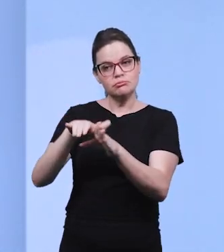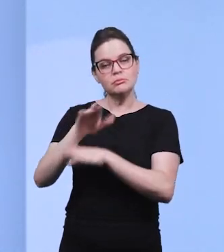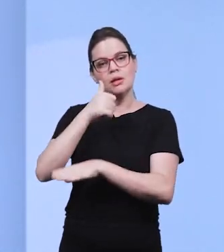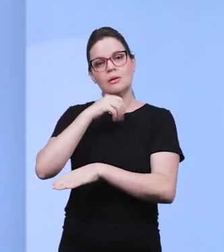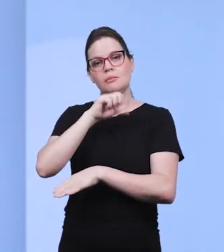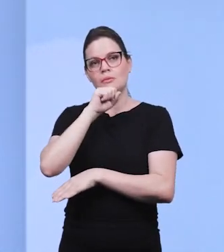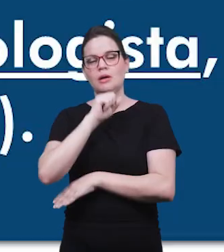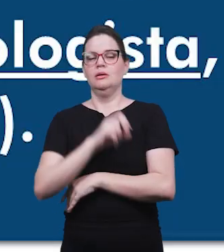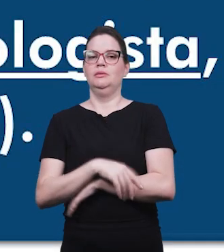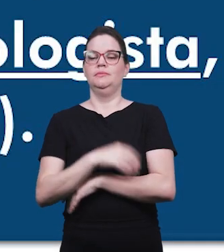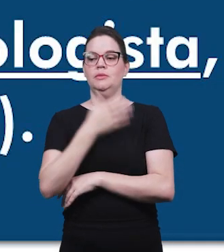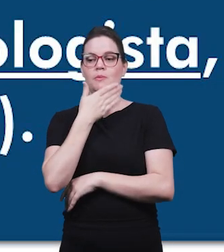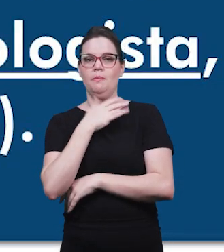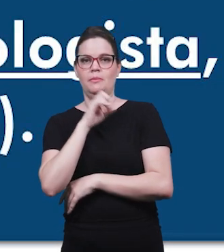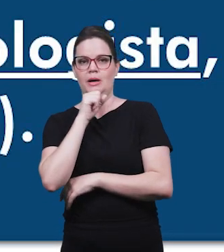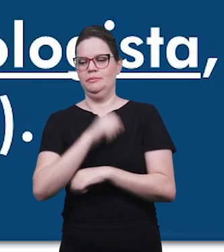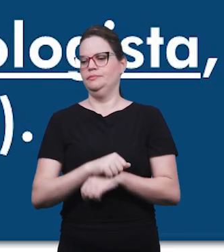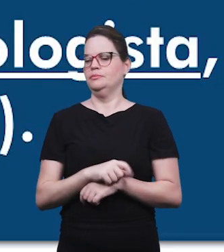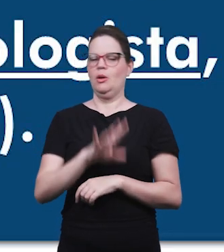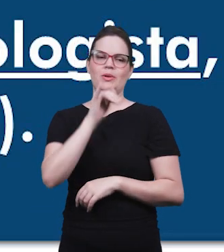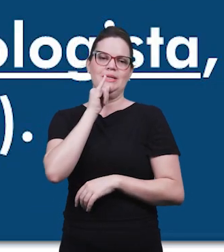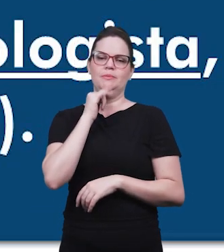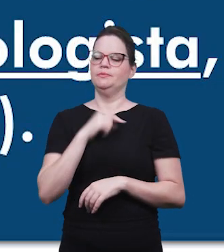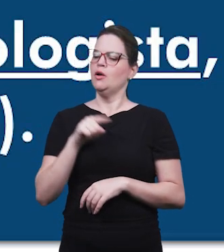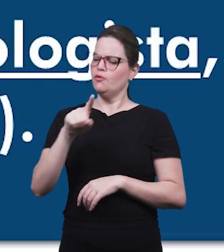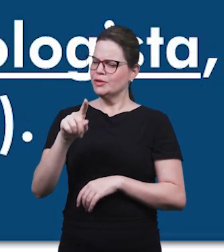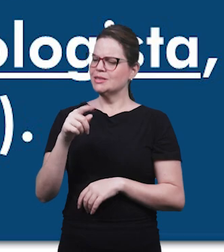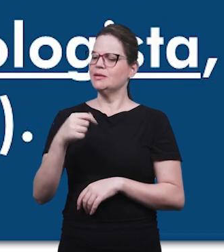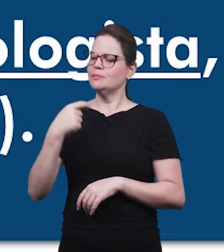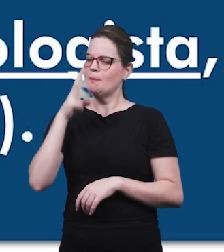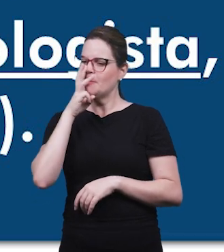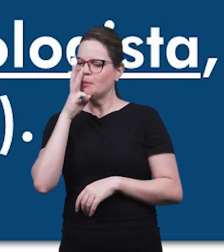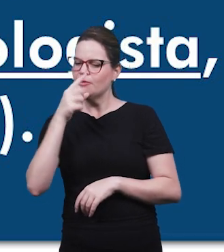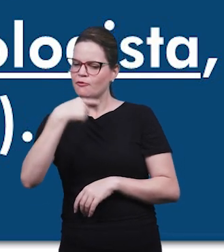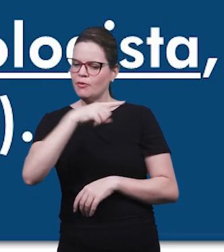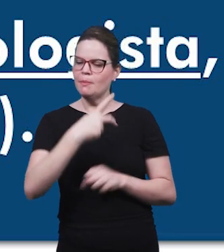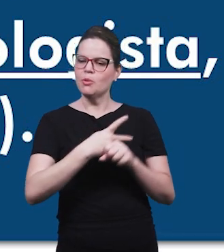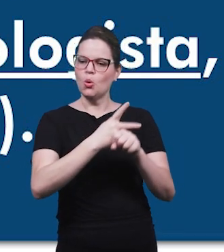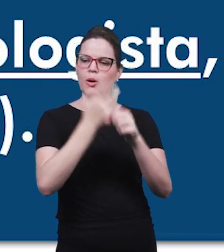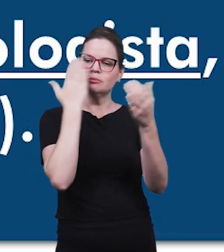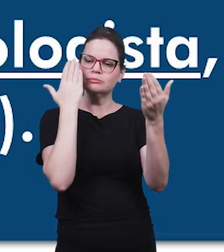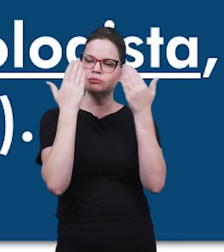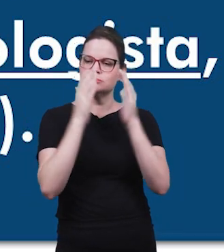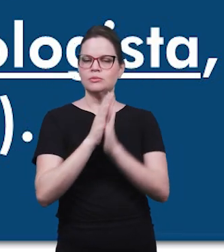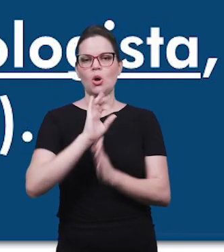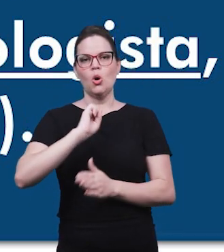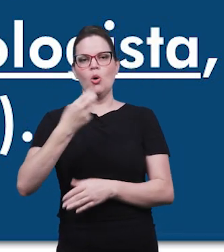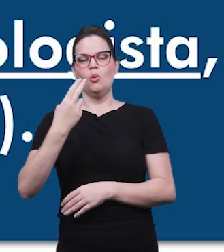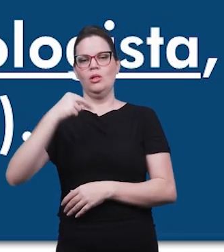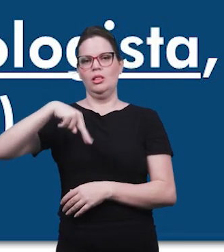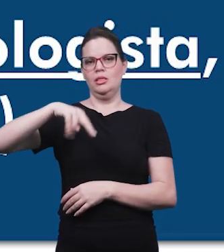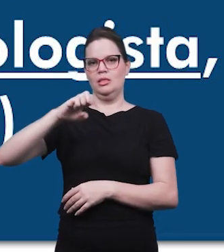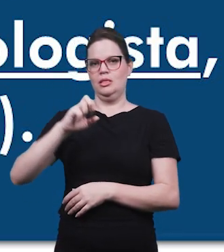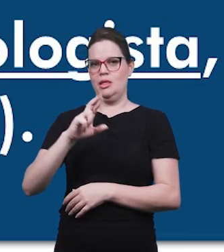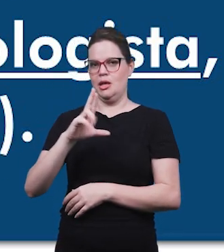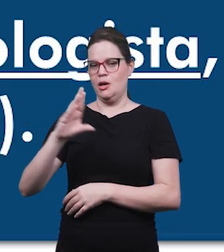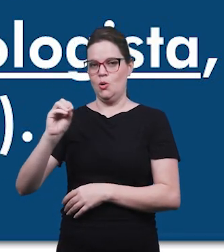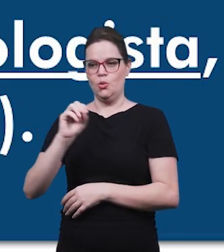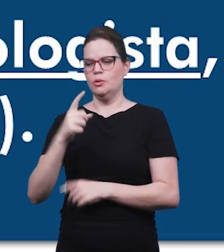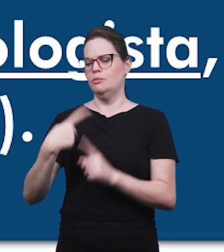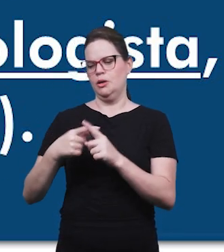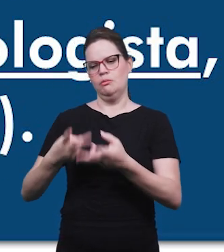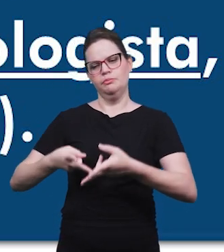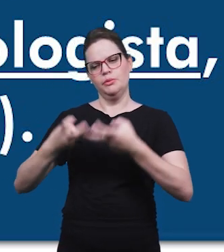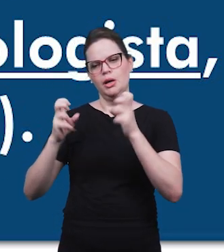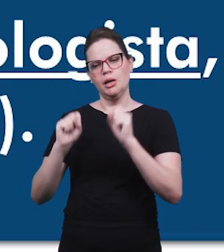então buscar, por exemplo, um neurologista ou um psiquiatra, porque eu observei que pode ser que tenha tal transtorno